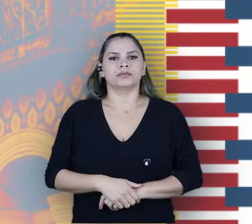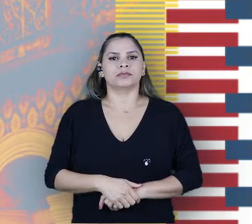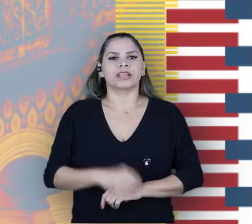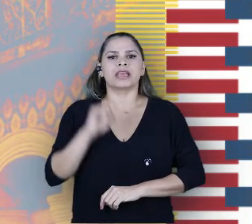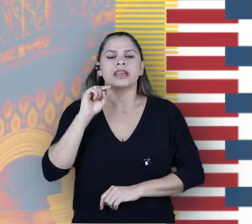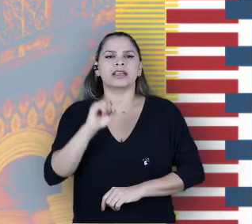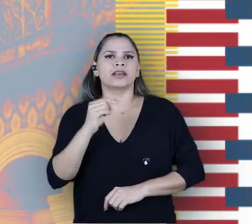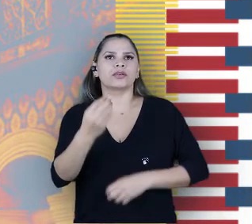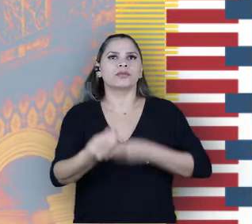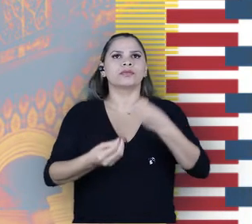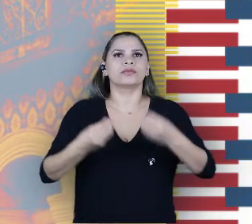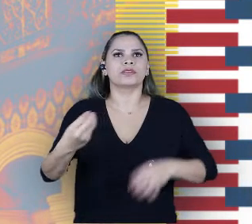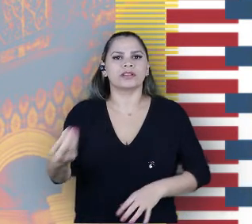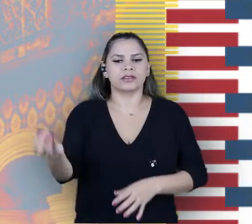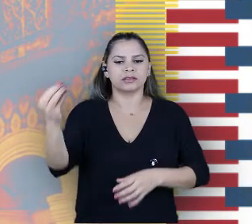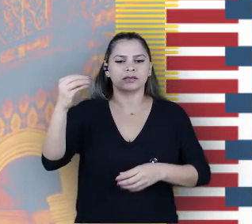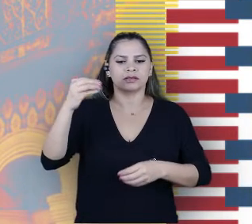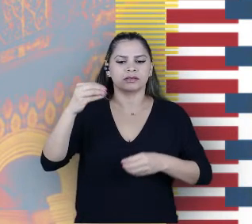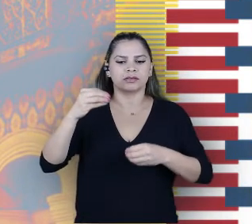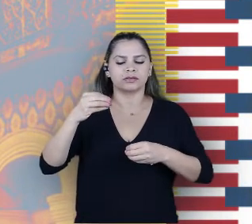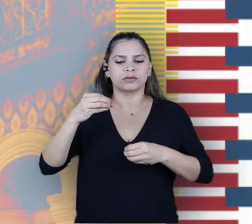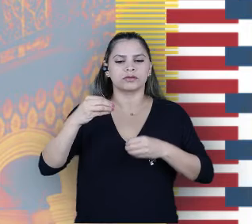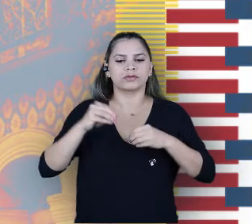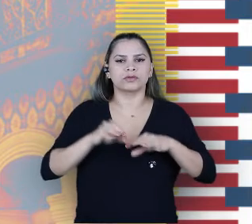todas essas demandas do novo ensino médio,